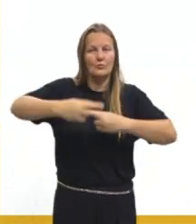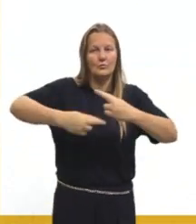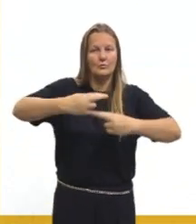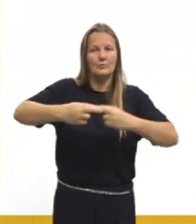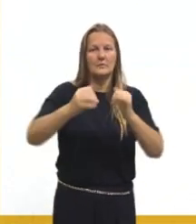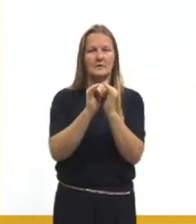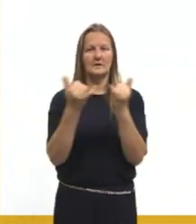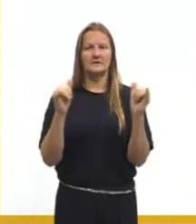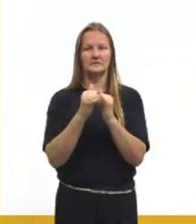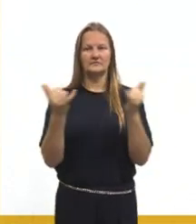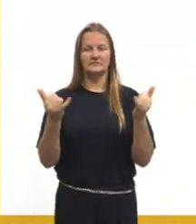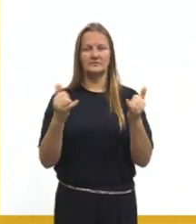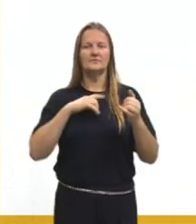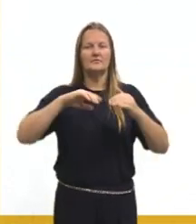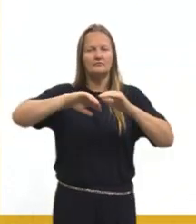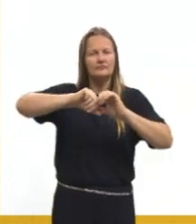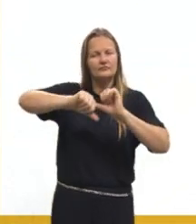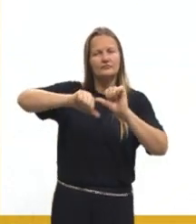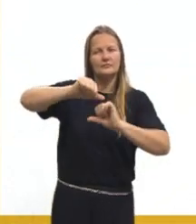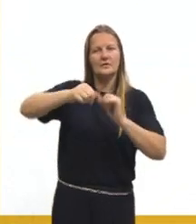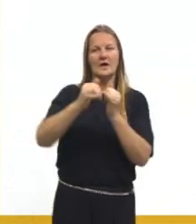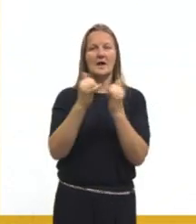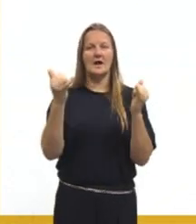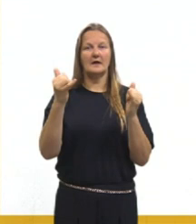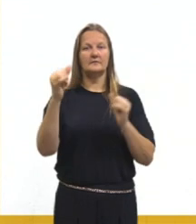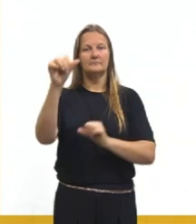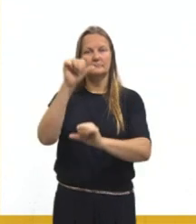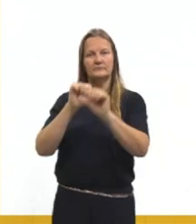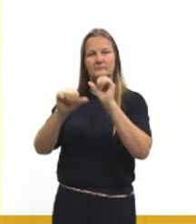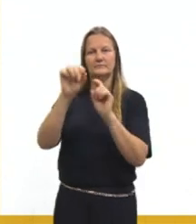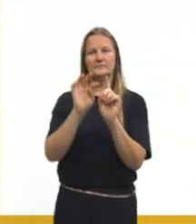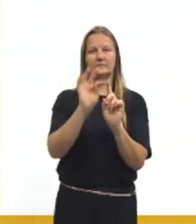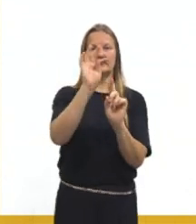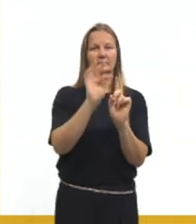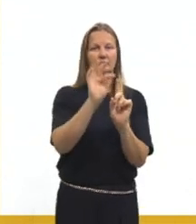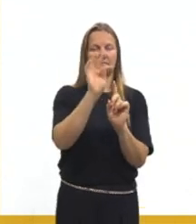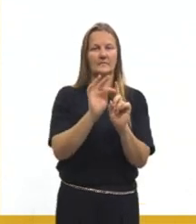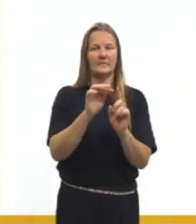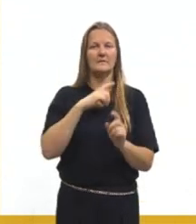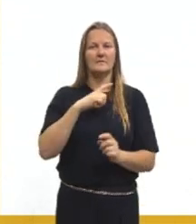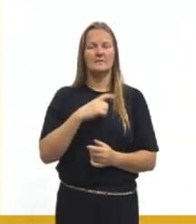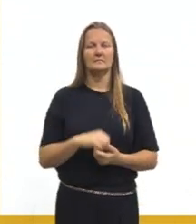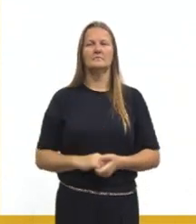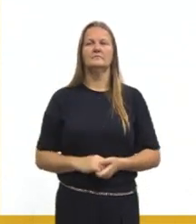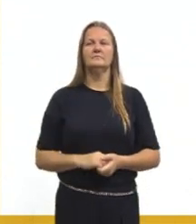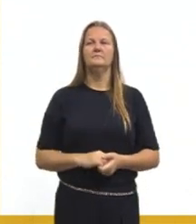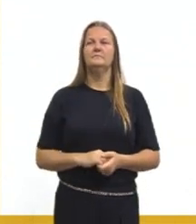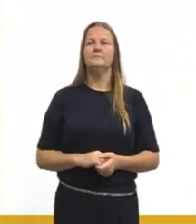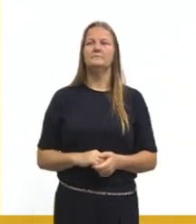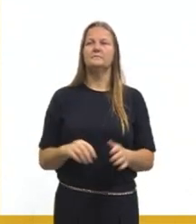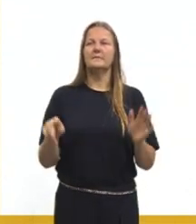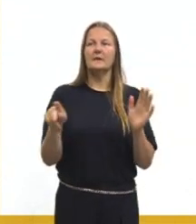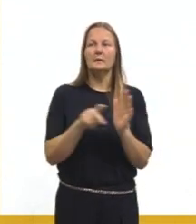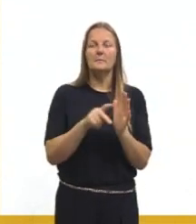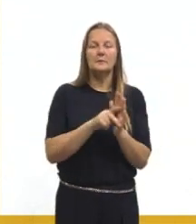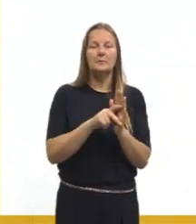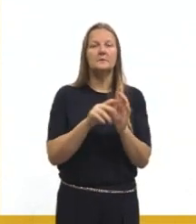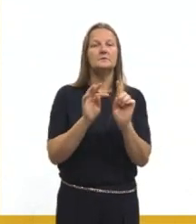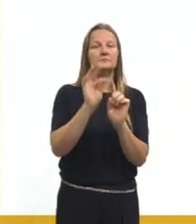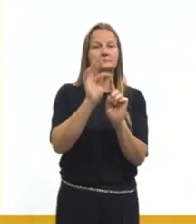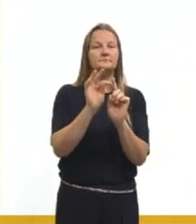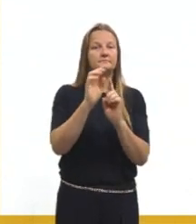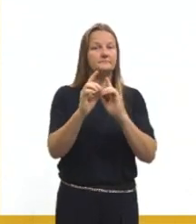tivemos então conversão de energia elétrica para térmica né um número bem reduzido de questões da termodinâmica